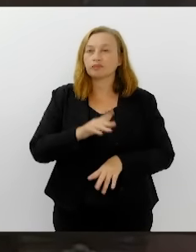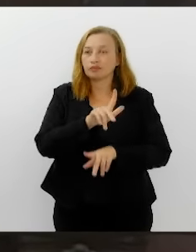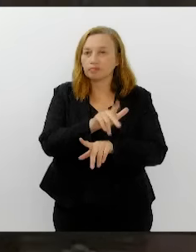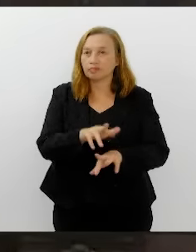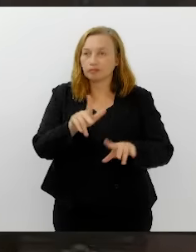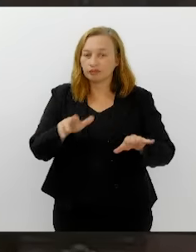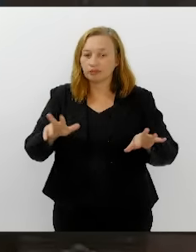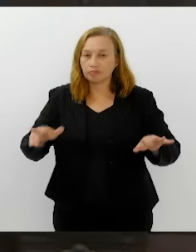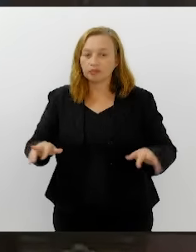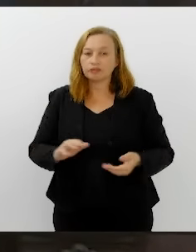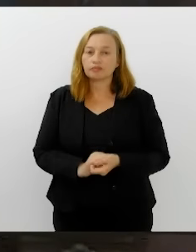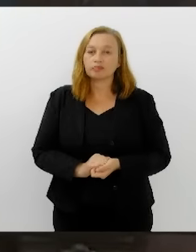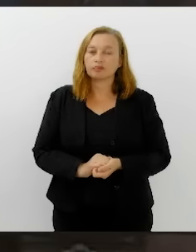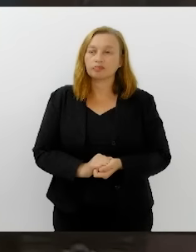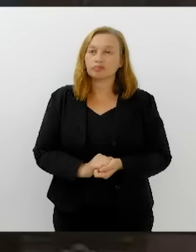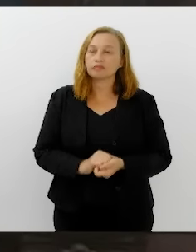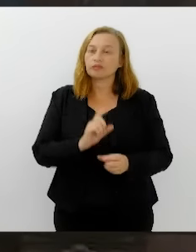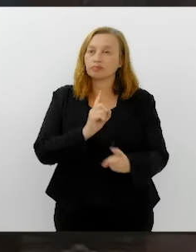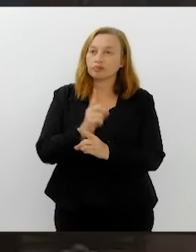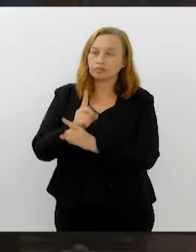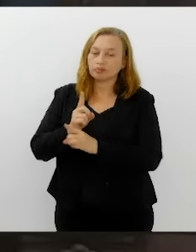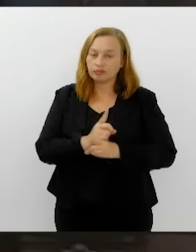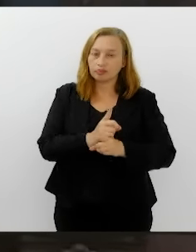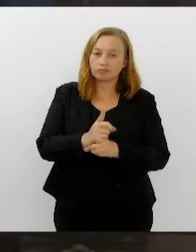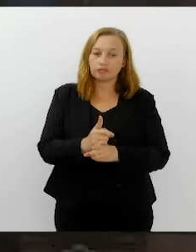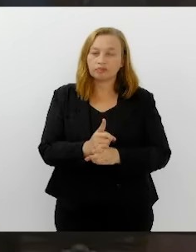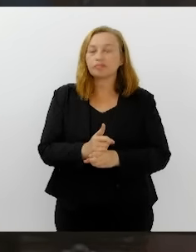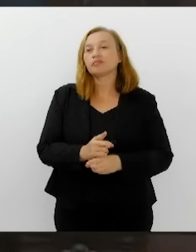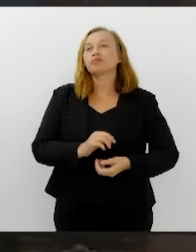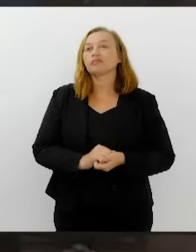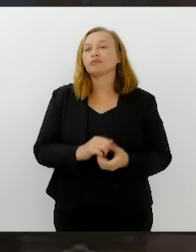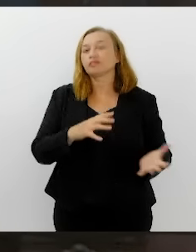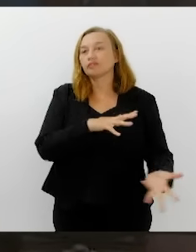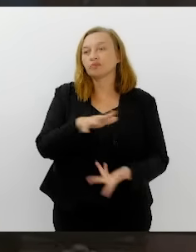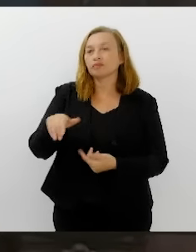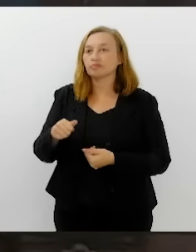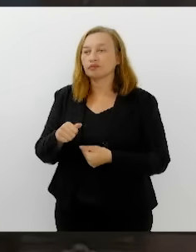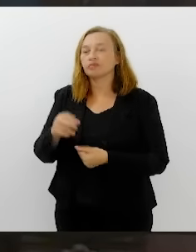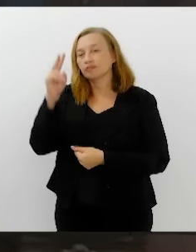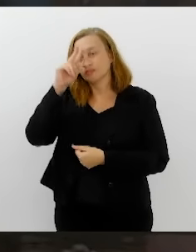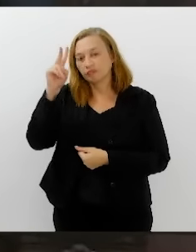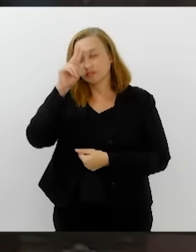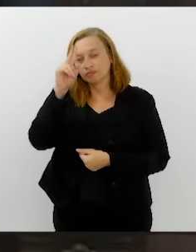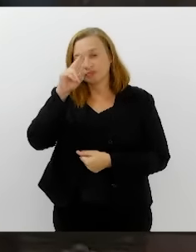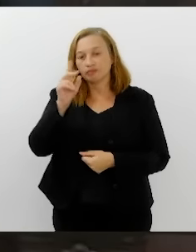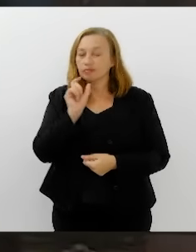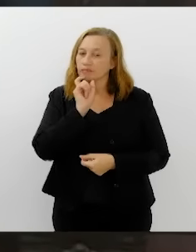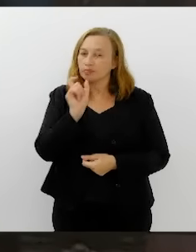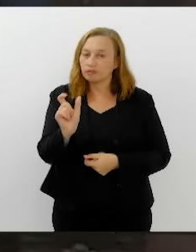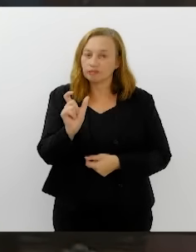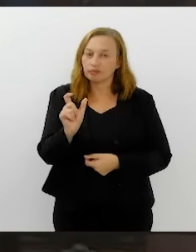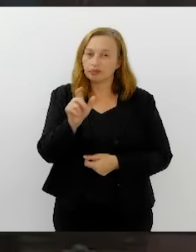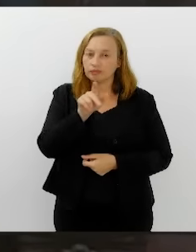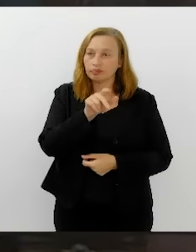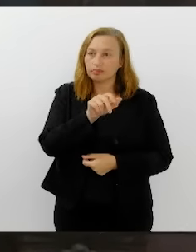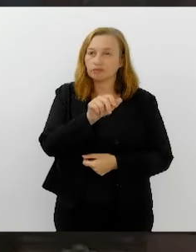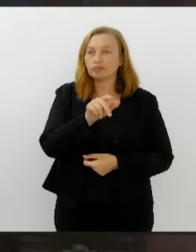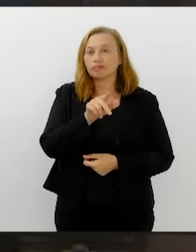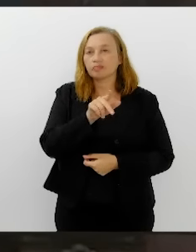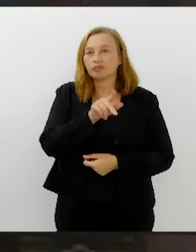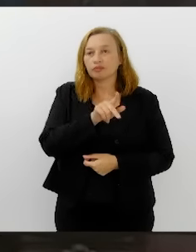sejam os ventos que encontramos ao longo da jornada terrena, devemos nos recordar das palavras do profeta Isaías: